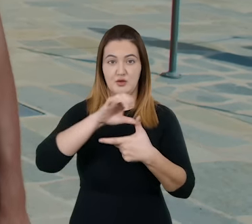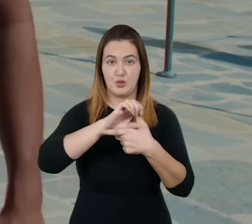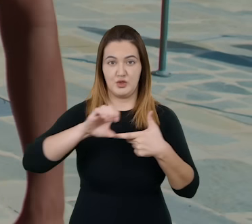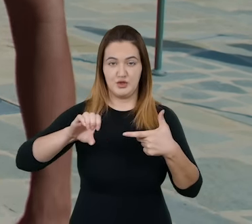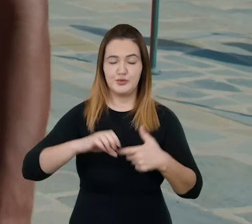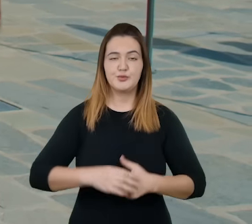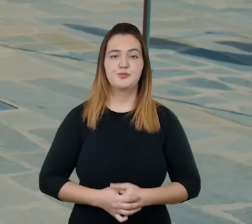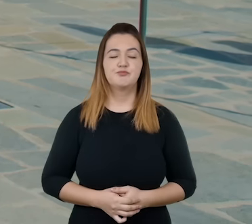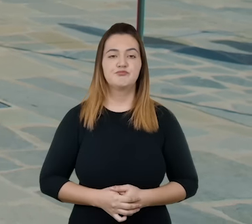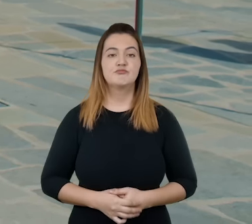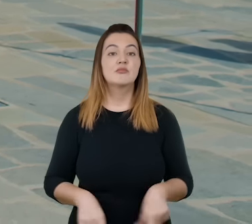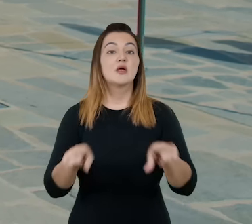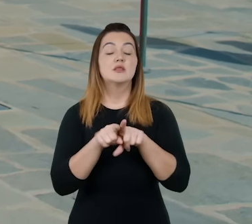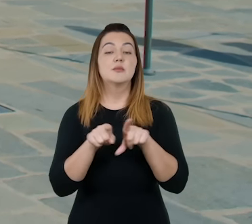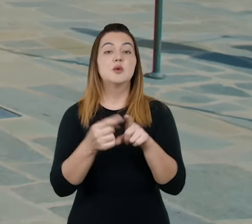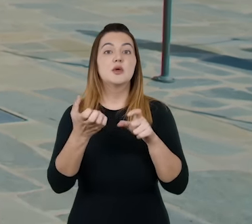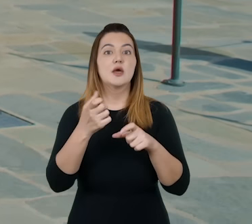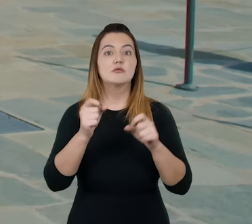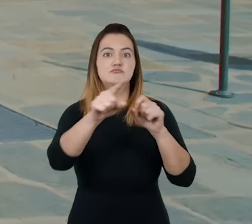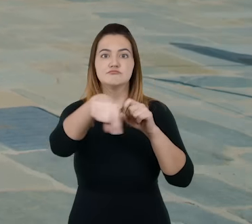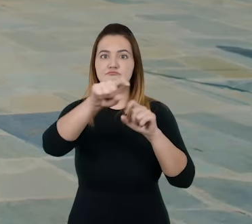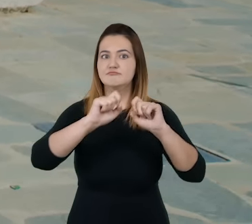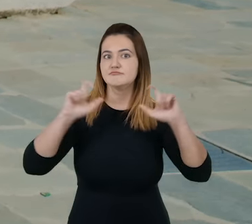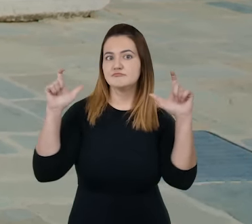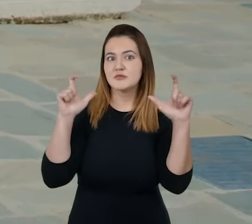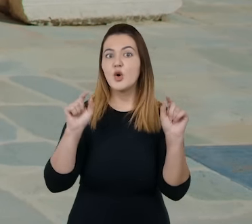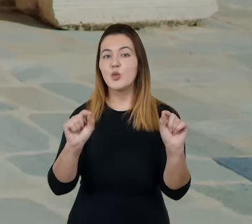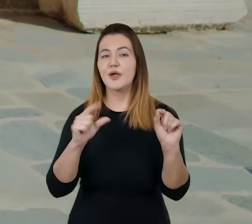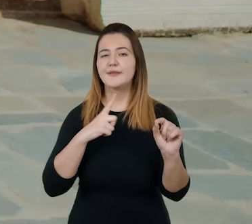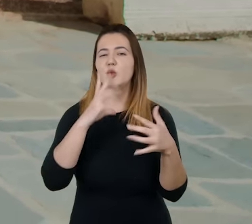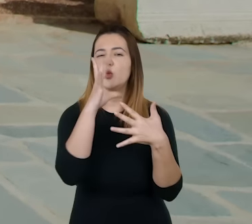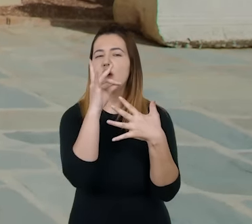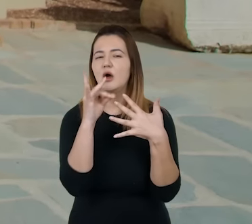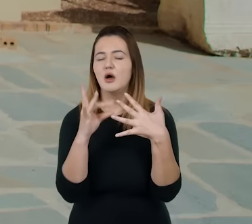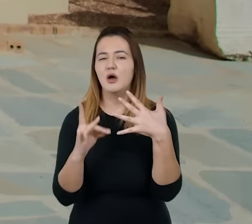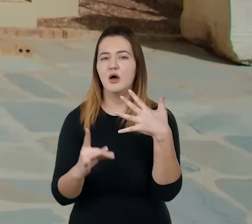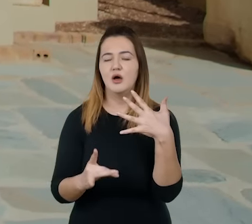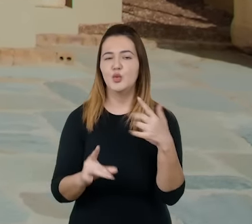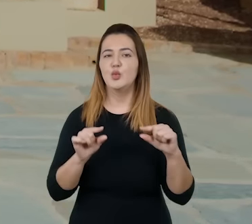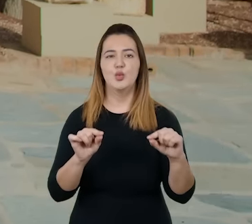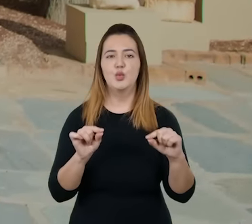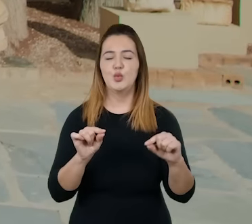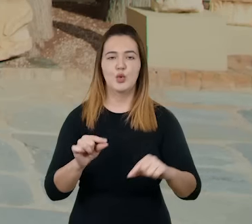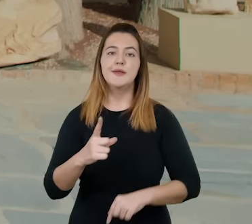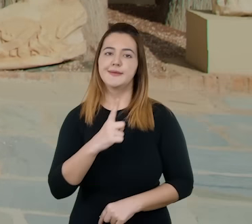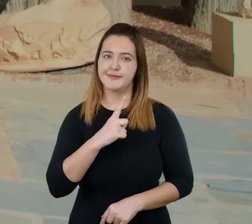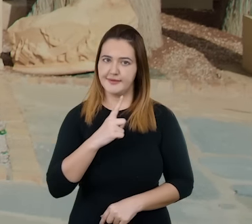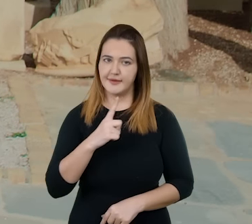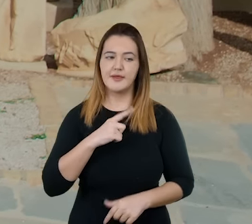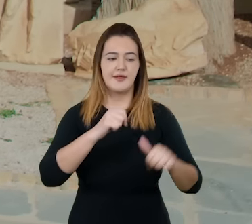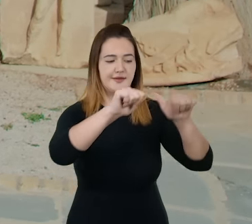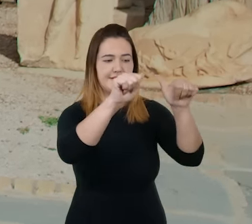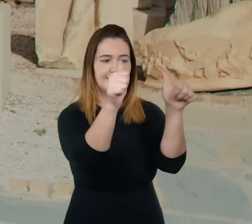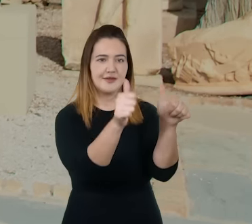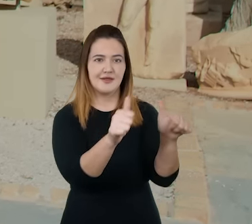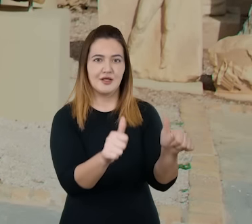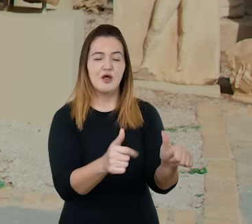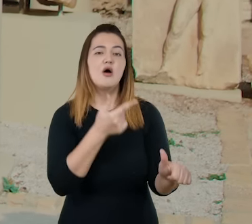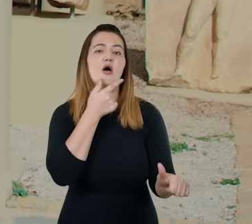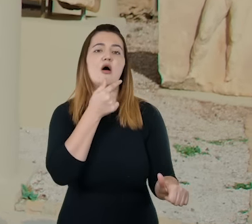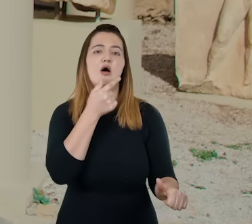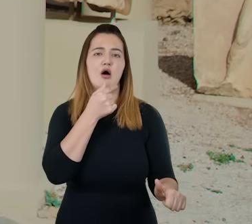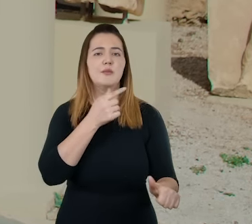E, além disso, eu quero chamar a sua atenção para um outro detalhe que nós temos aqui. Você tem justamente a escultura de